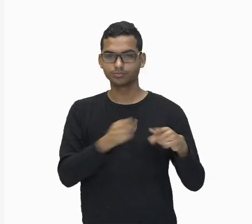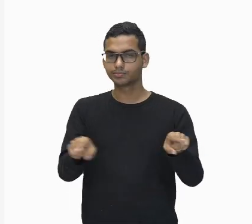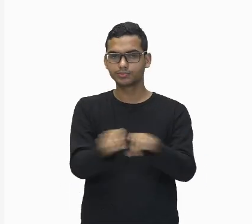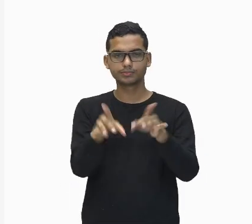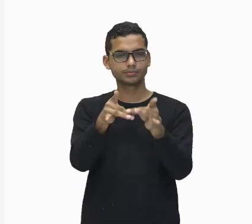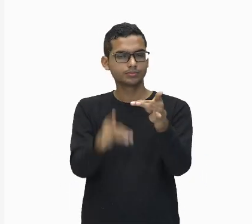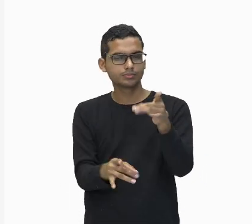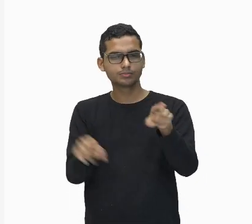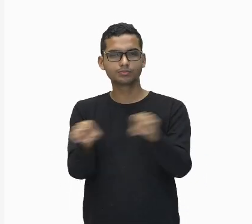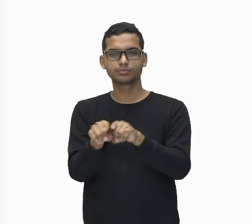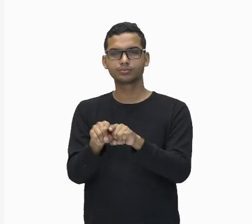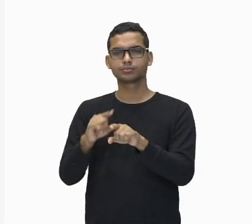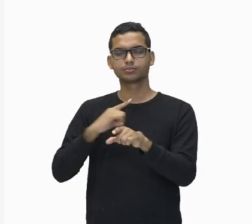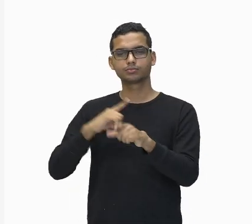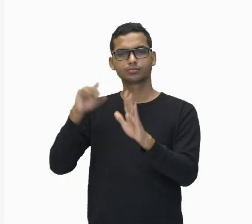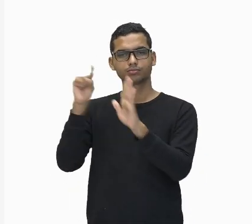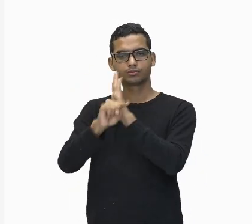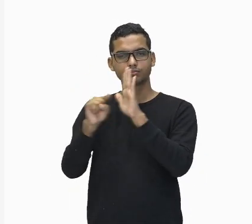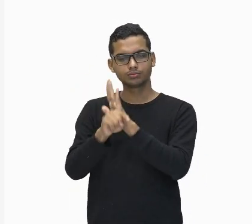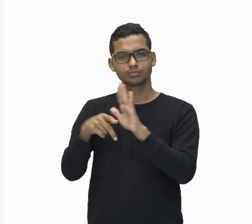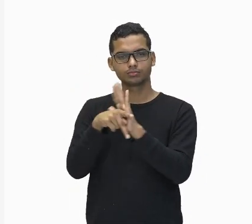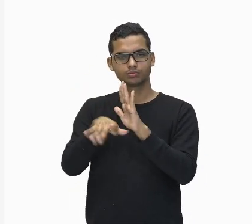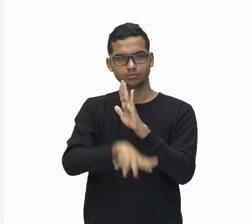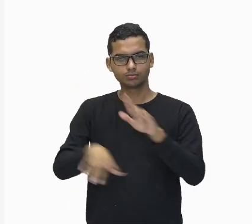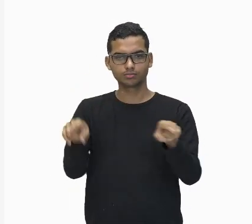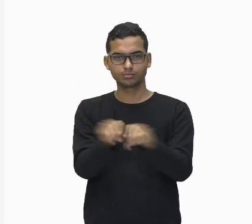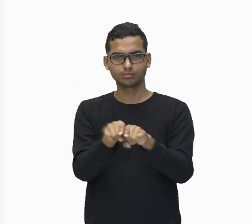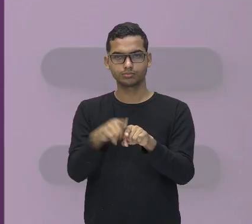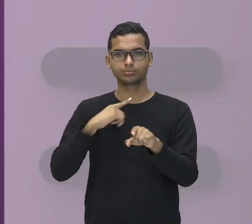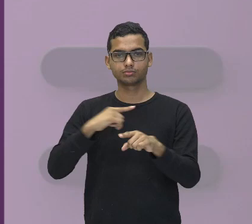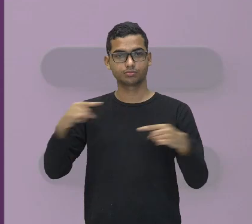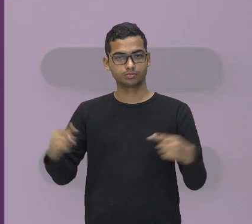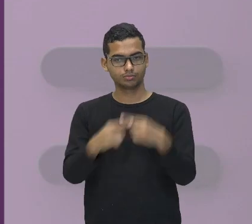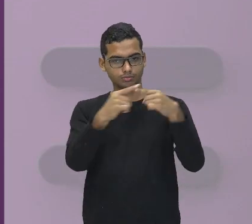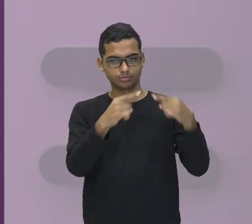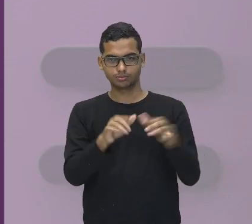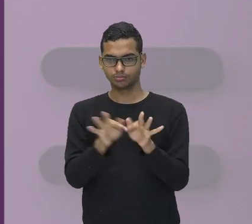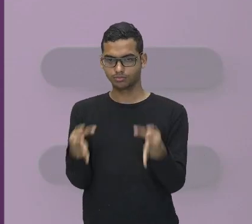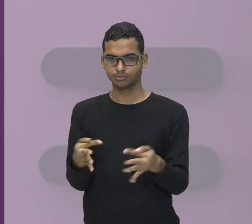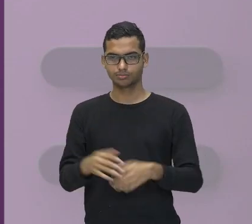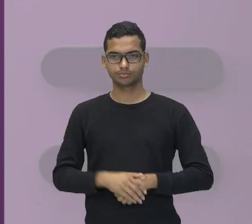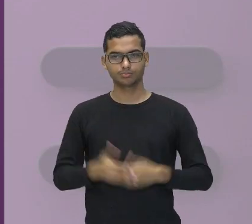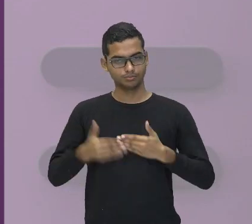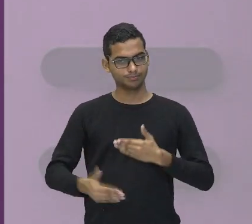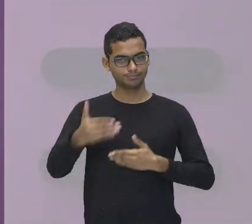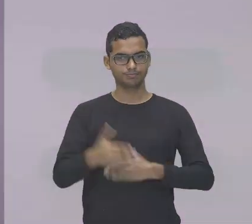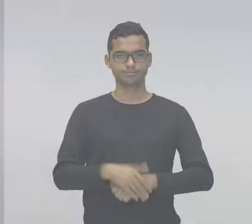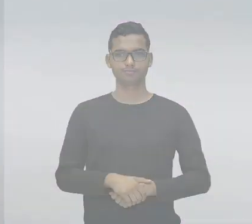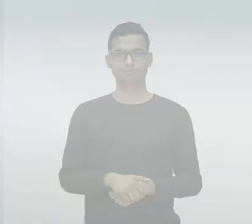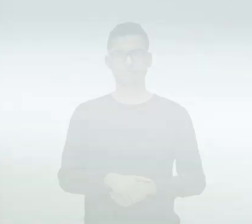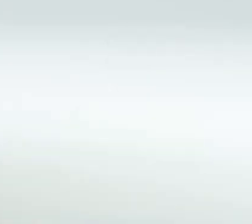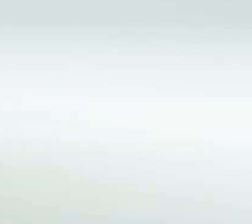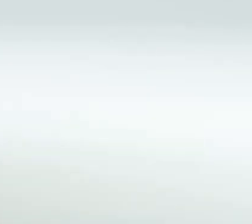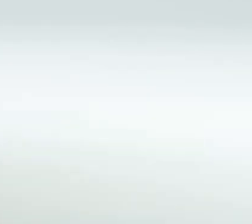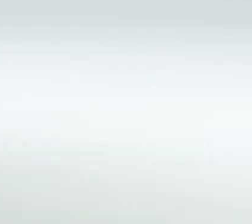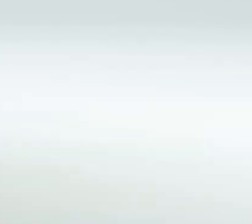Detalhamento, questões aplicadas envolvendo combinação simples. Vamos à nossa aula.